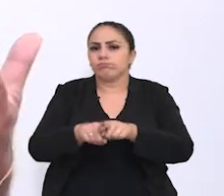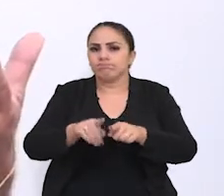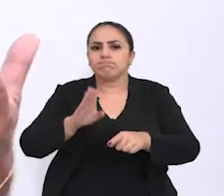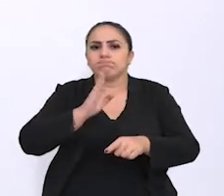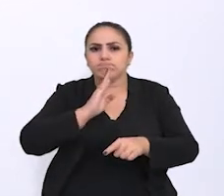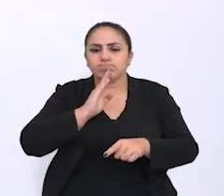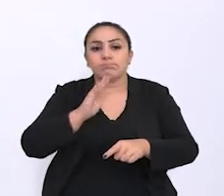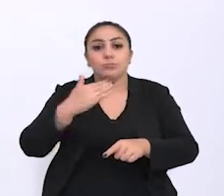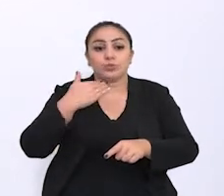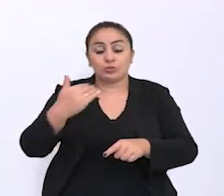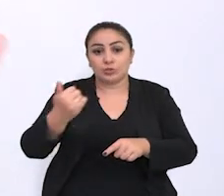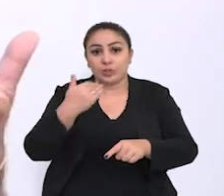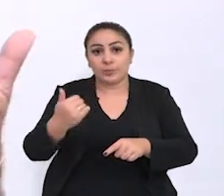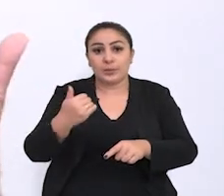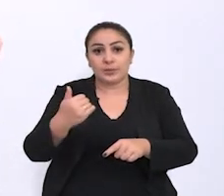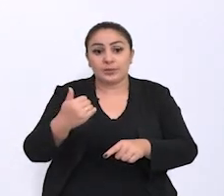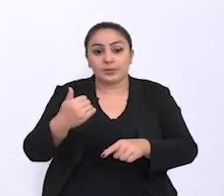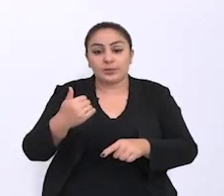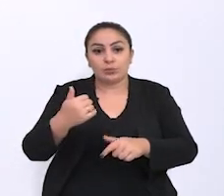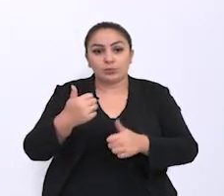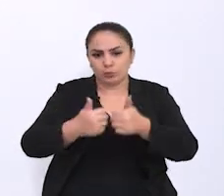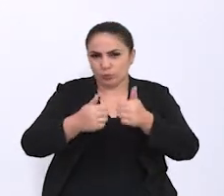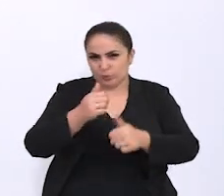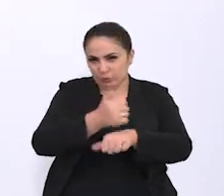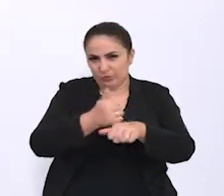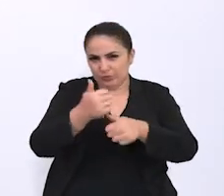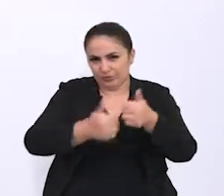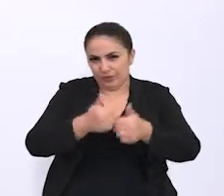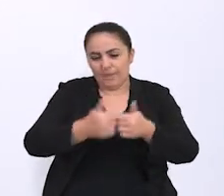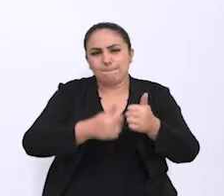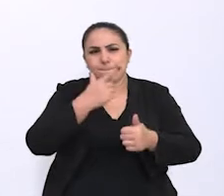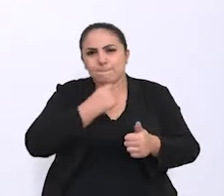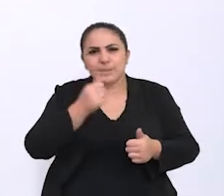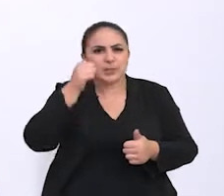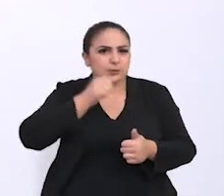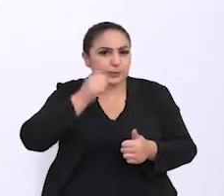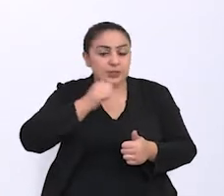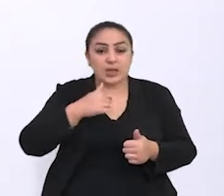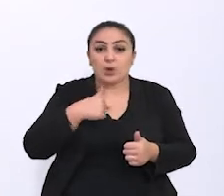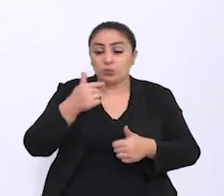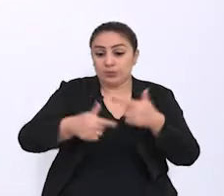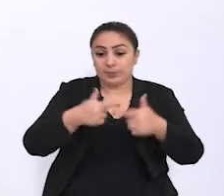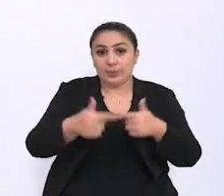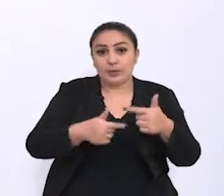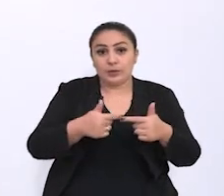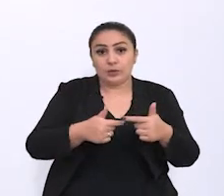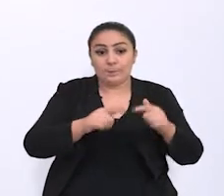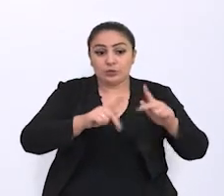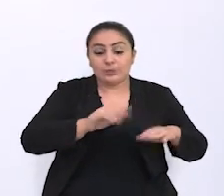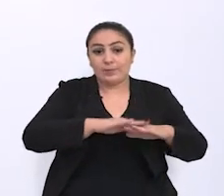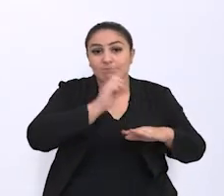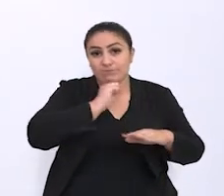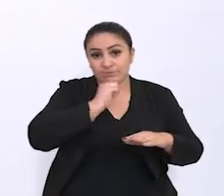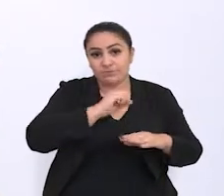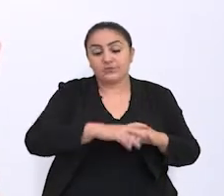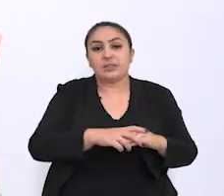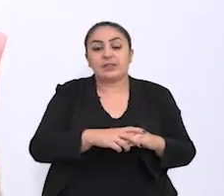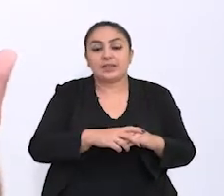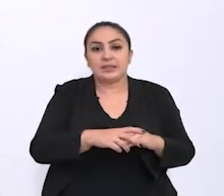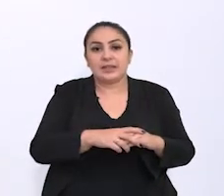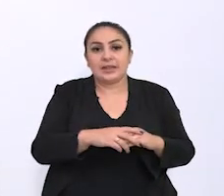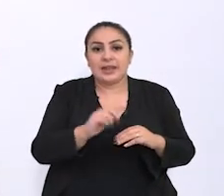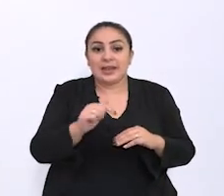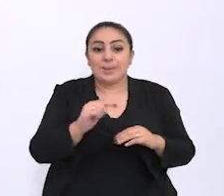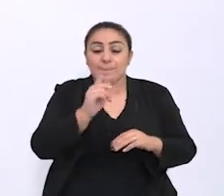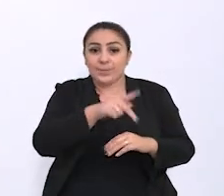são conhecidos, são chamados pelos jogadores. Masculino, feminino, eu tenho um trabalho com veteranos.